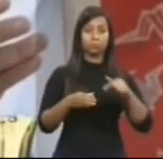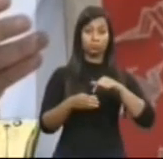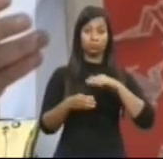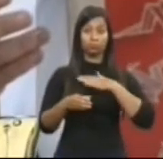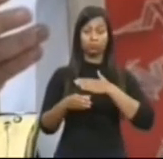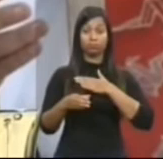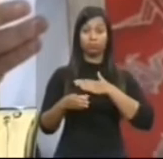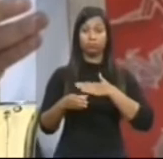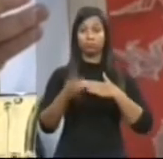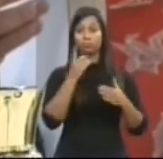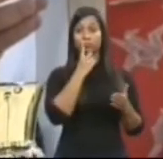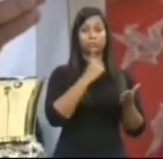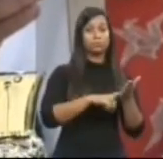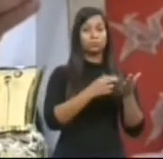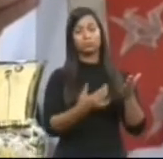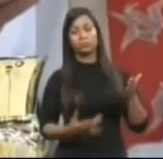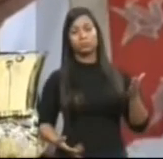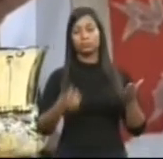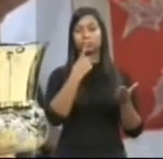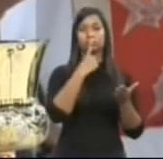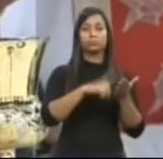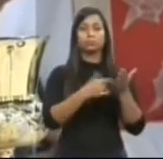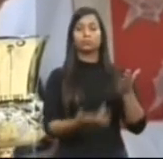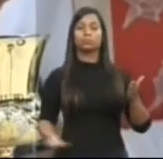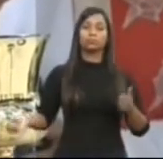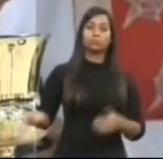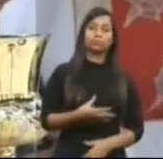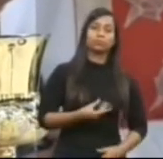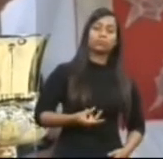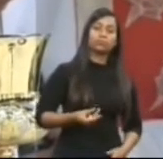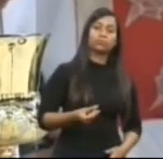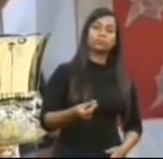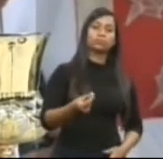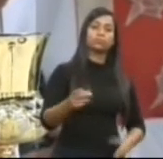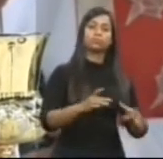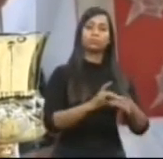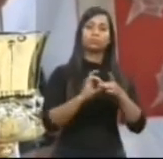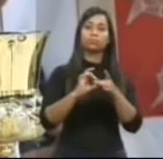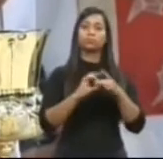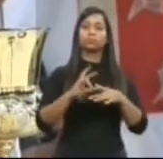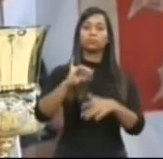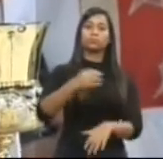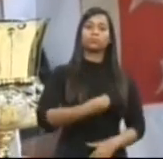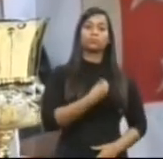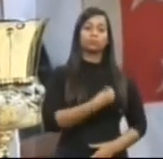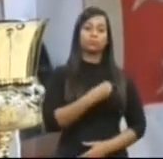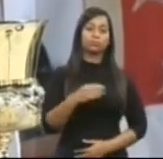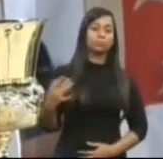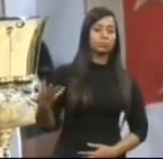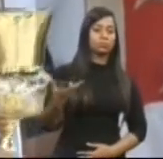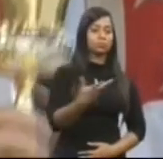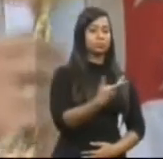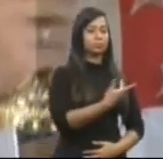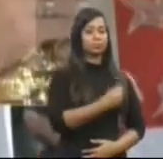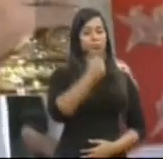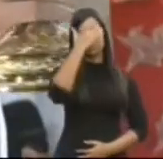bebei. Este é o cálice do meu sangue, o sangue da nova e eterna aliança, que